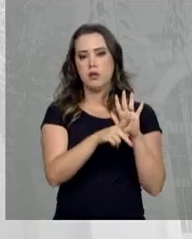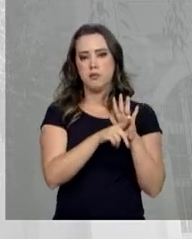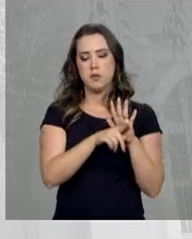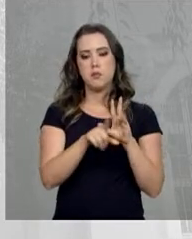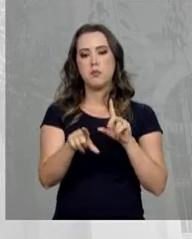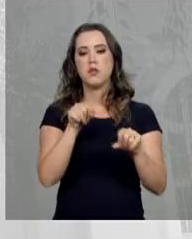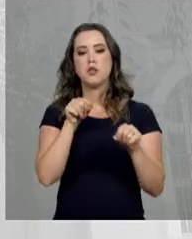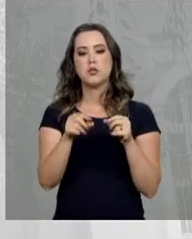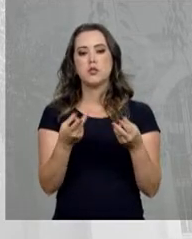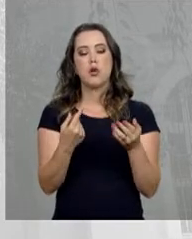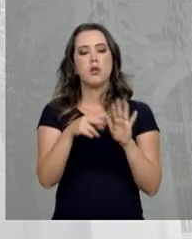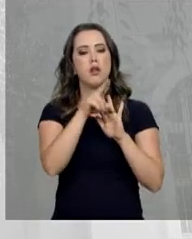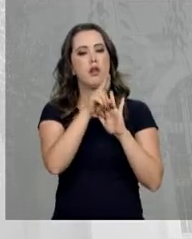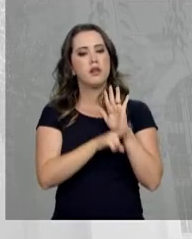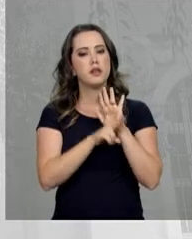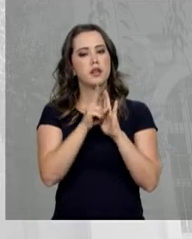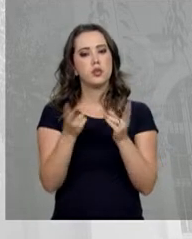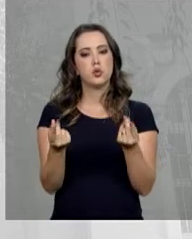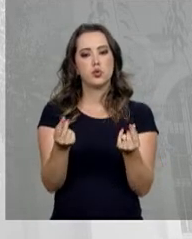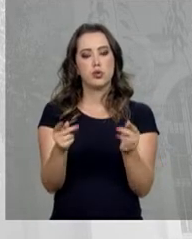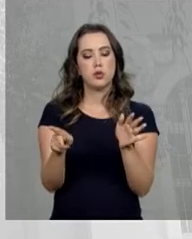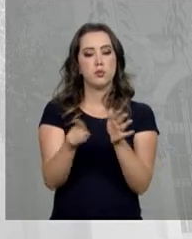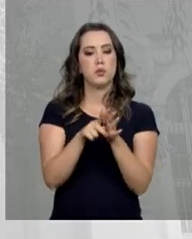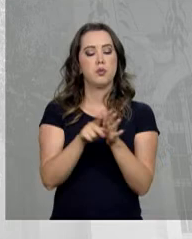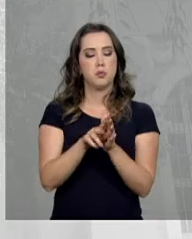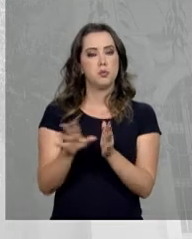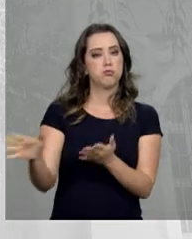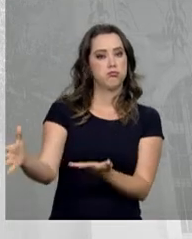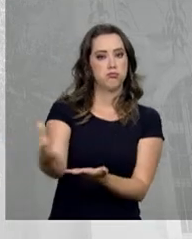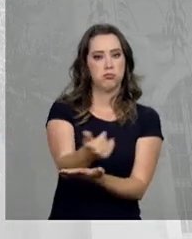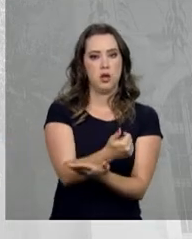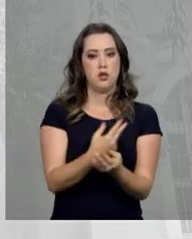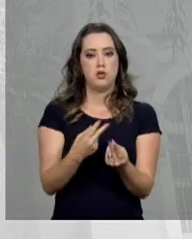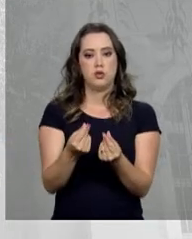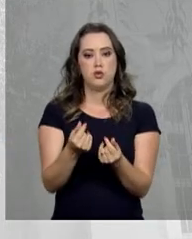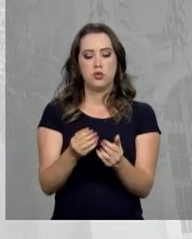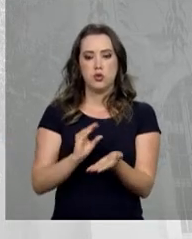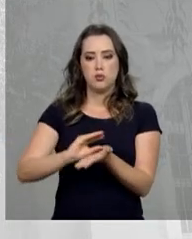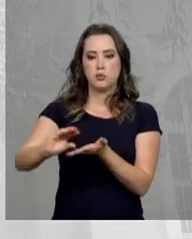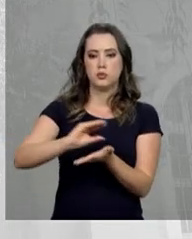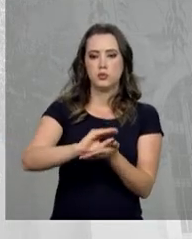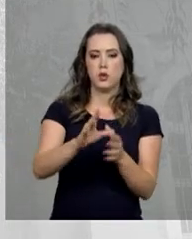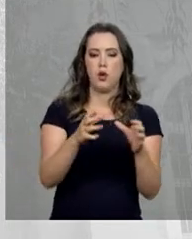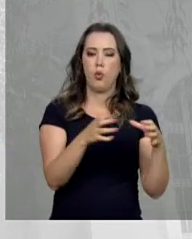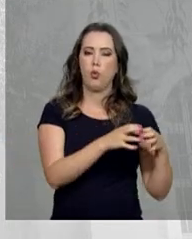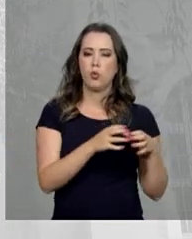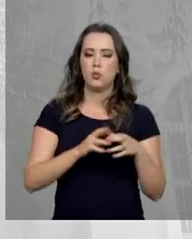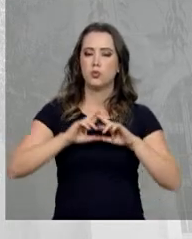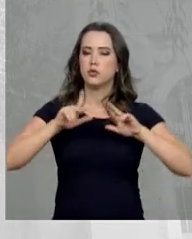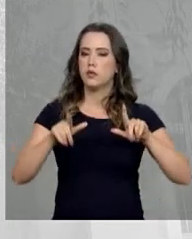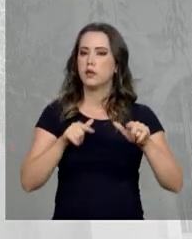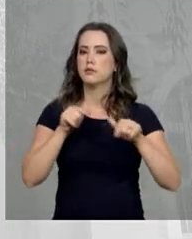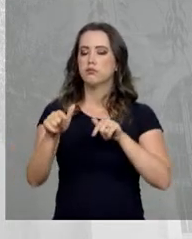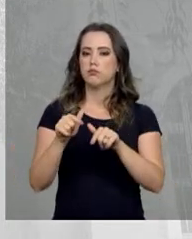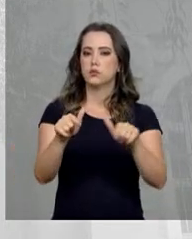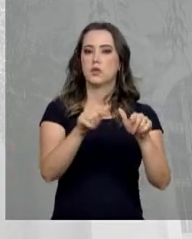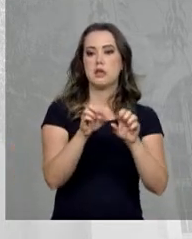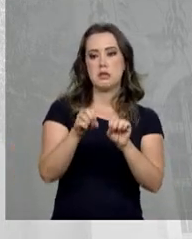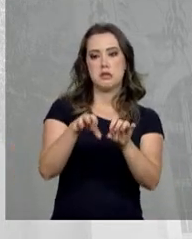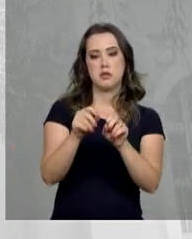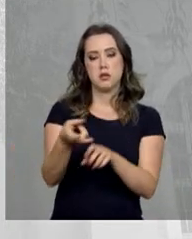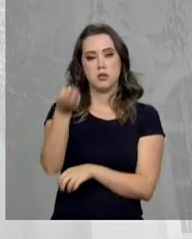patrimoniais que vão poder arrecadar recursos para serem aplicados em projetos em várias áreas como educação cultura